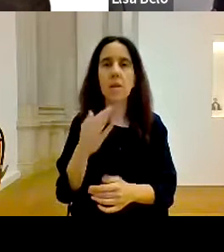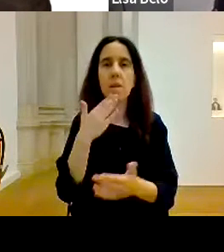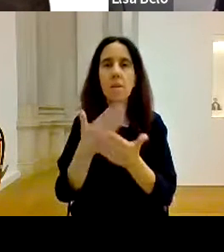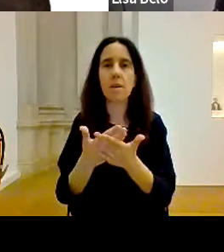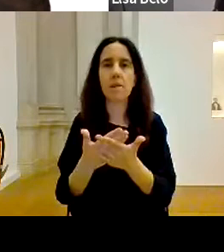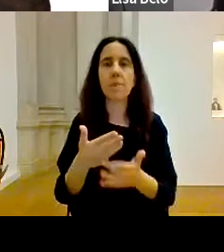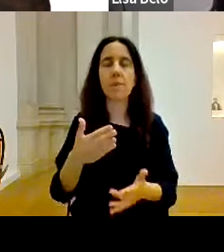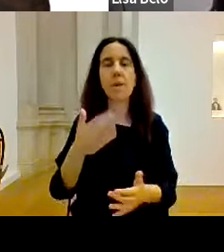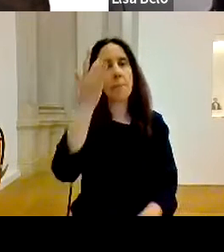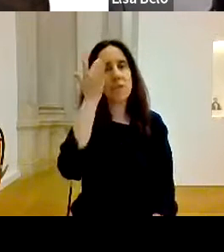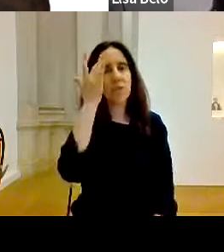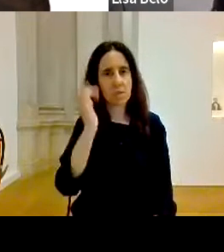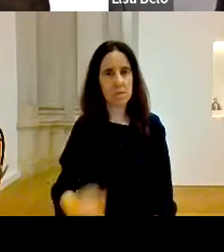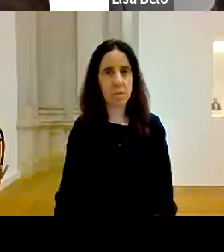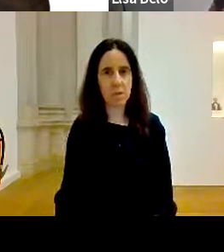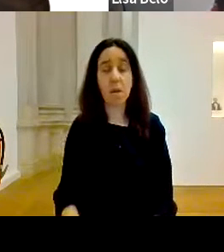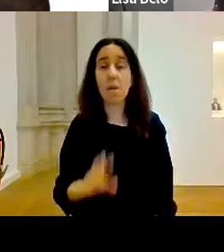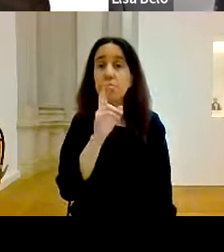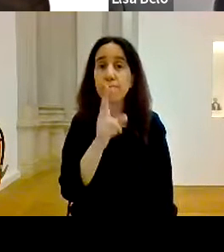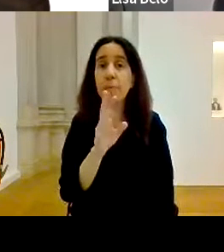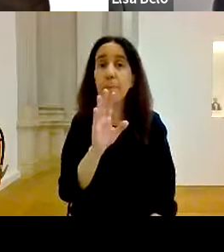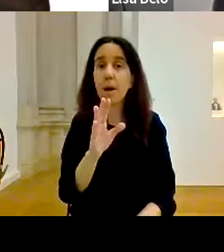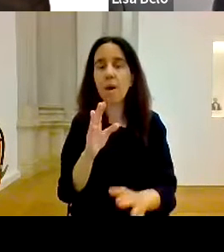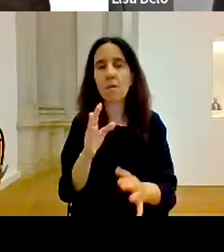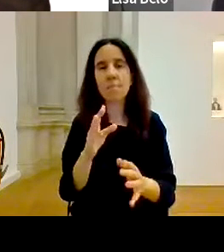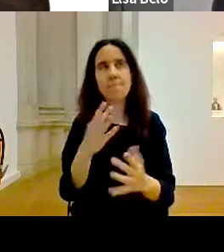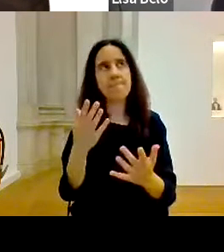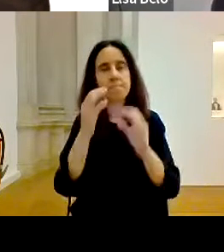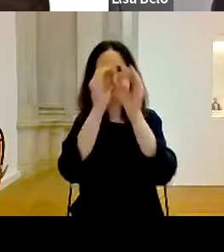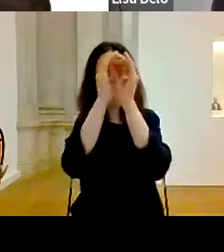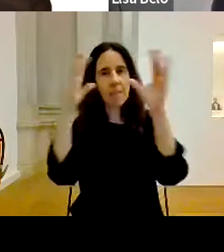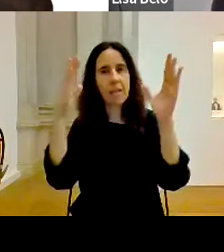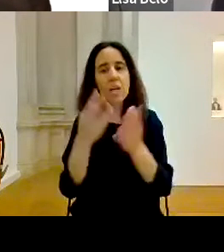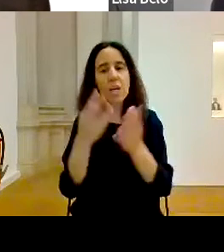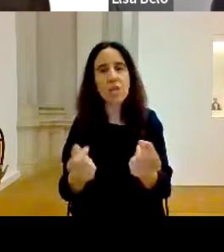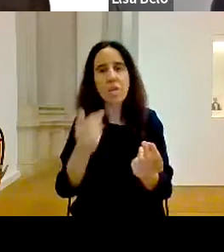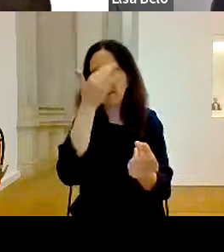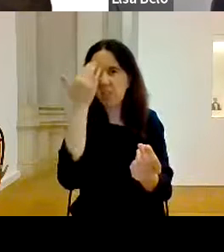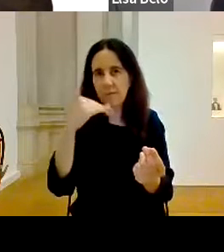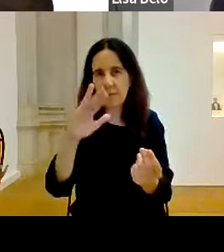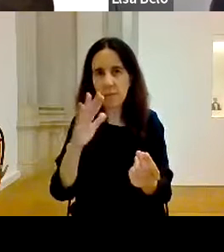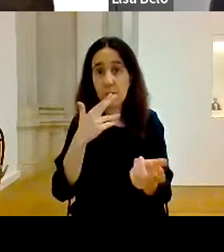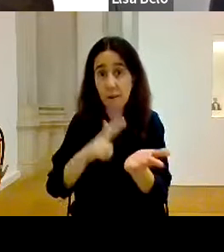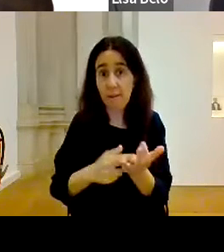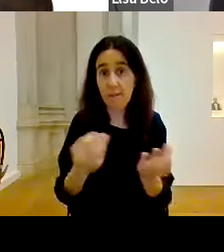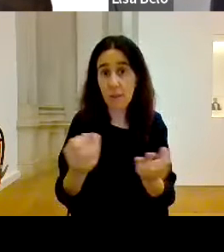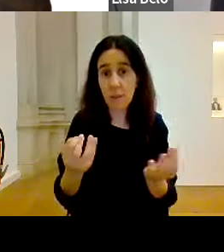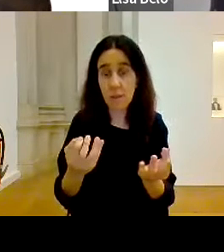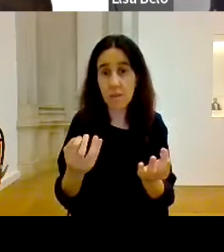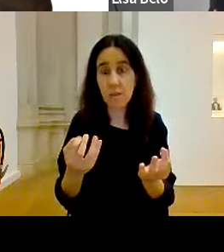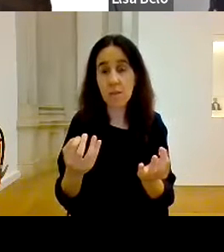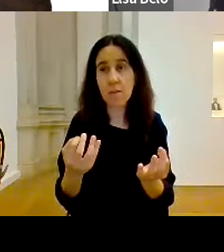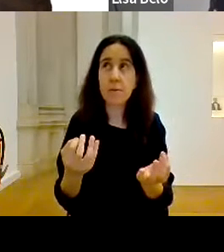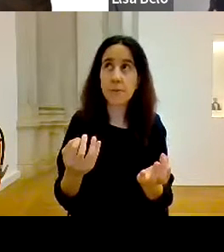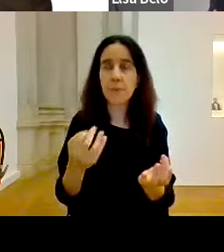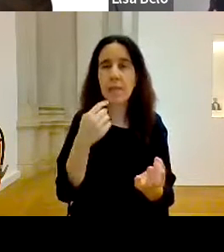também é mais fácil de denunciar, mas paradoxalmente, do meu ponto de vista, é mais difícil de resolver. E que, na verdade,